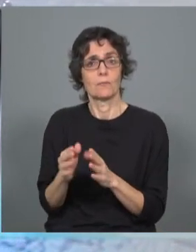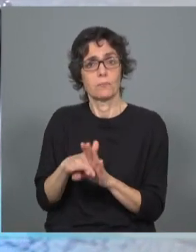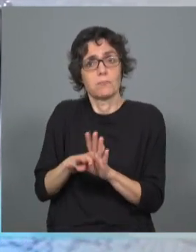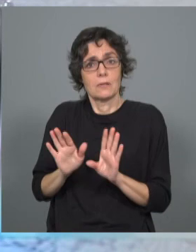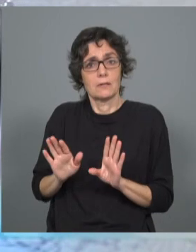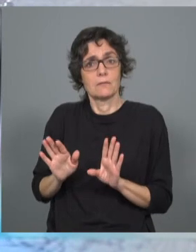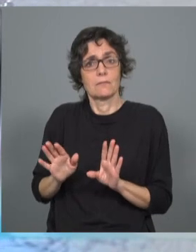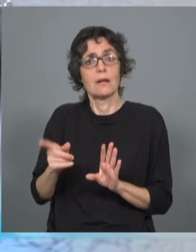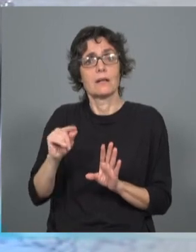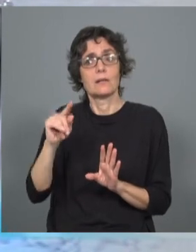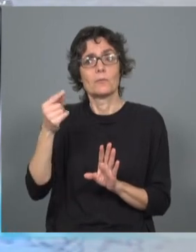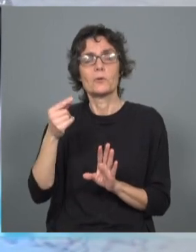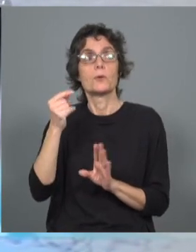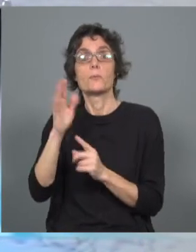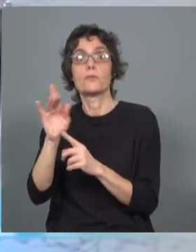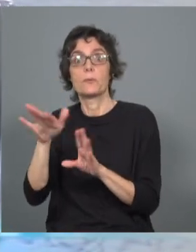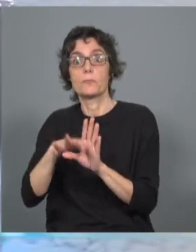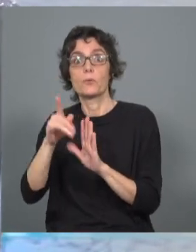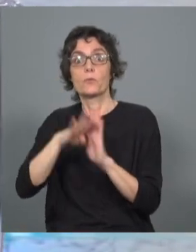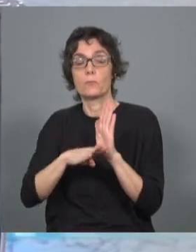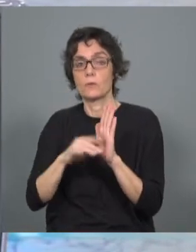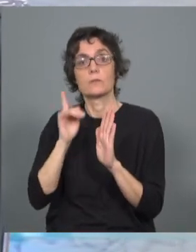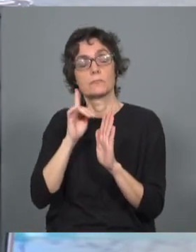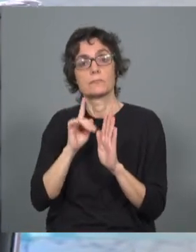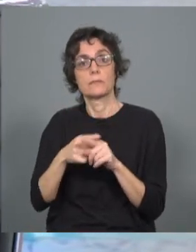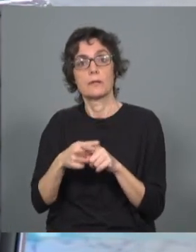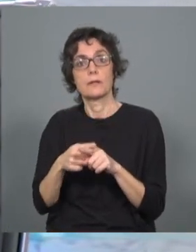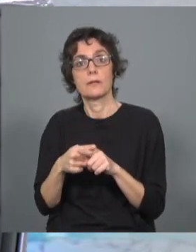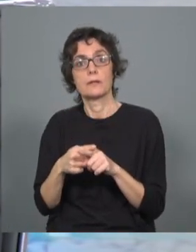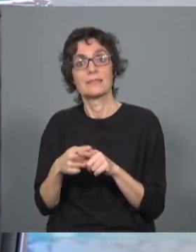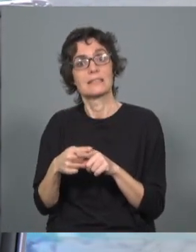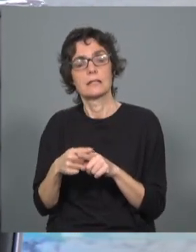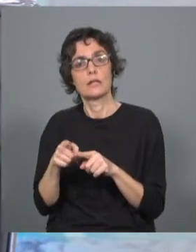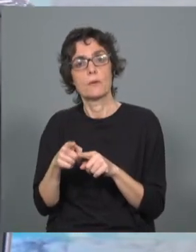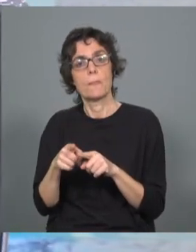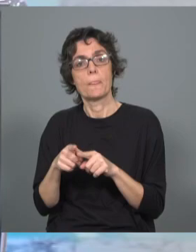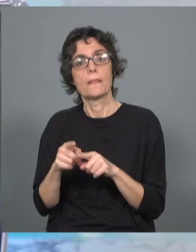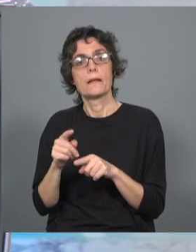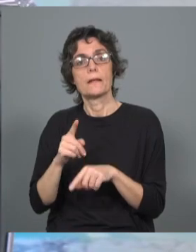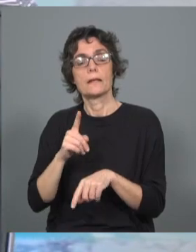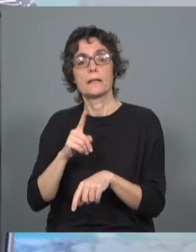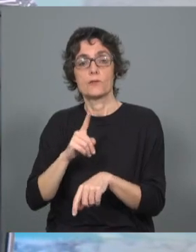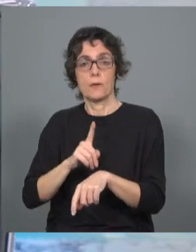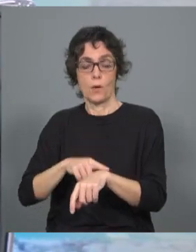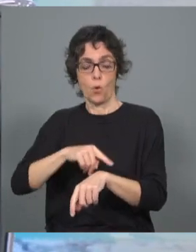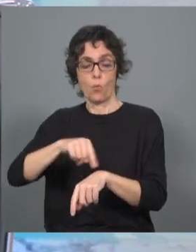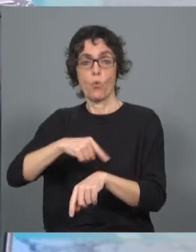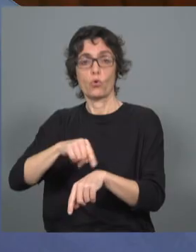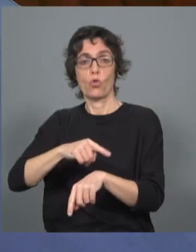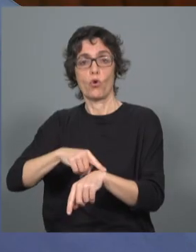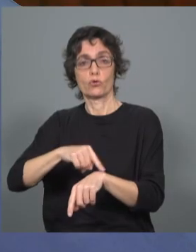um programa muito interessante e muito construtivo que se chama o Relógio da Família